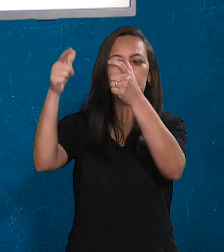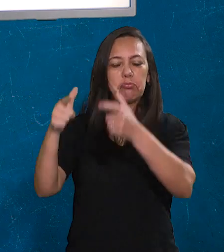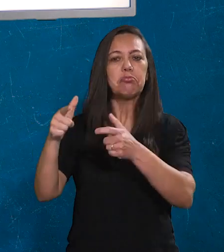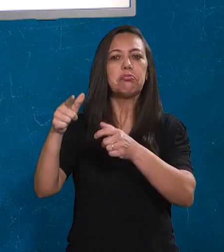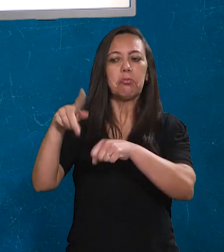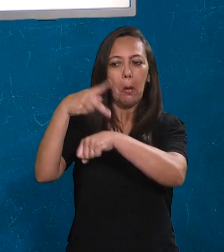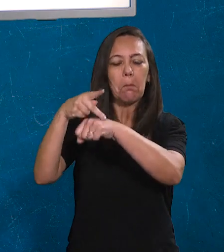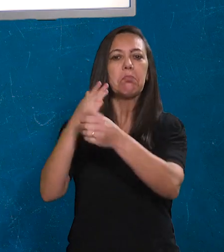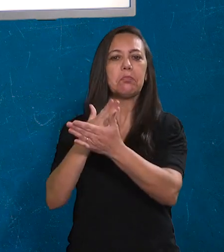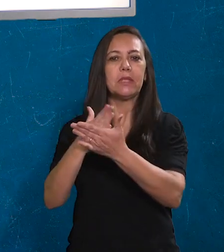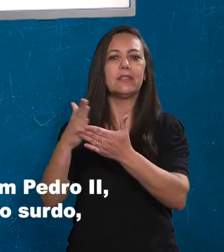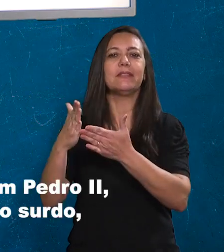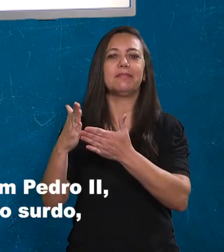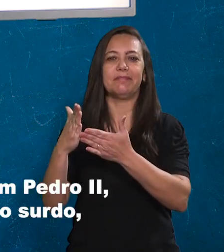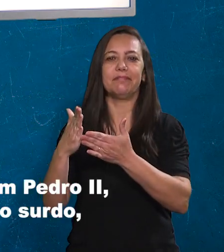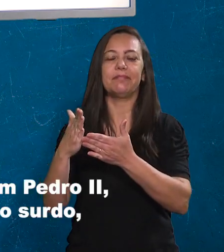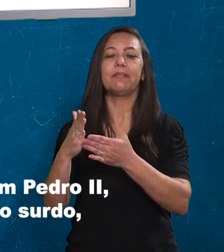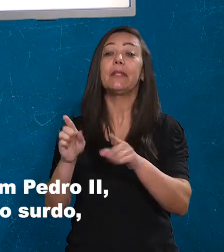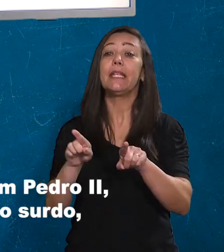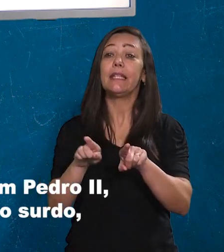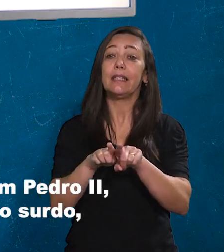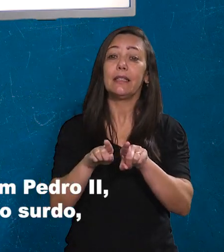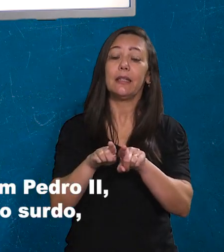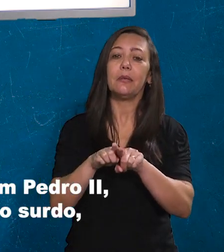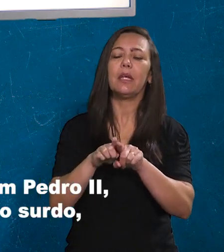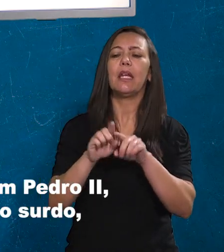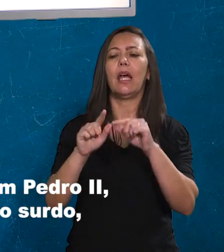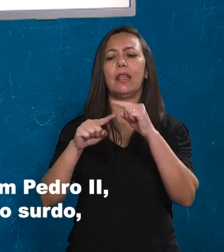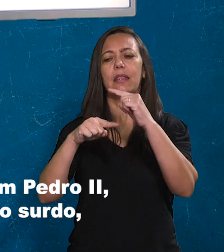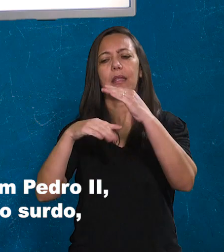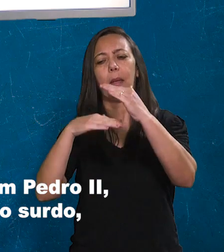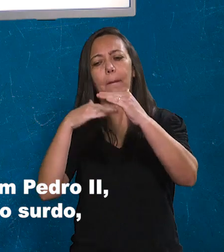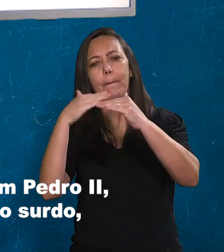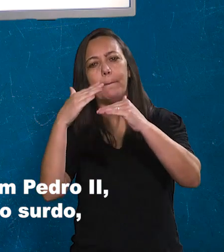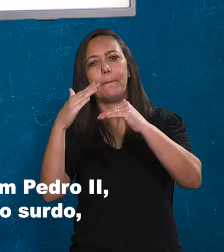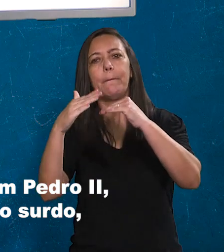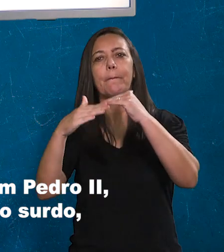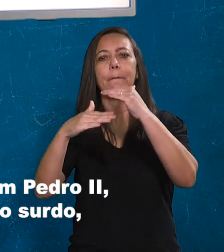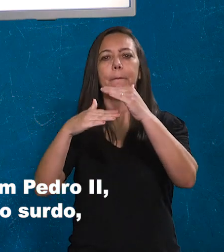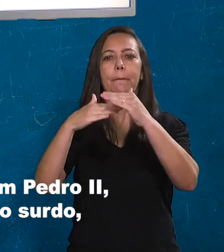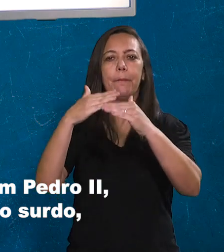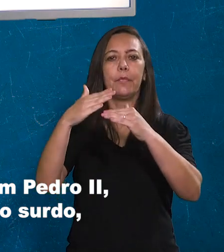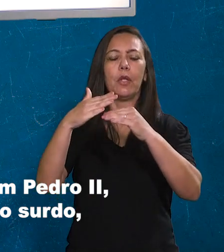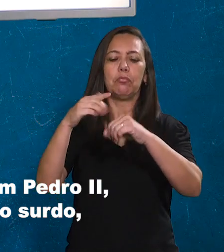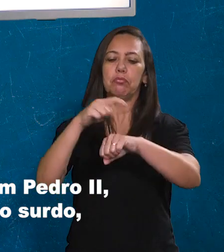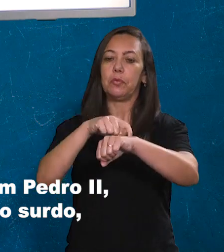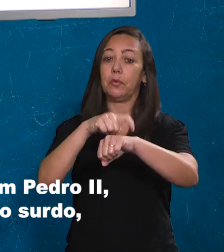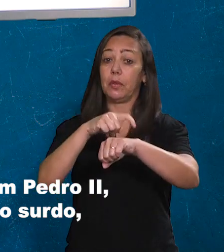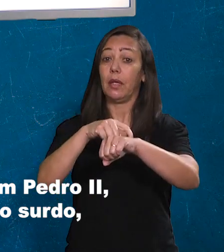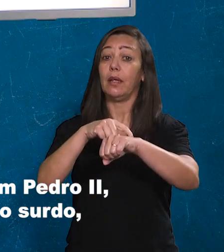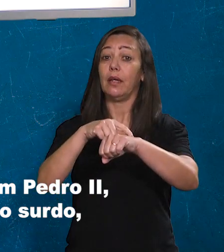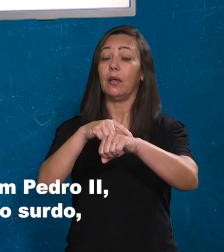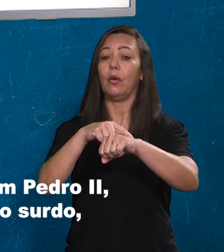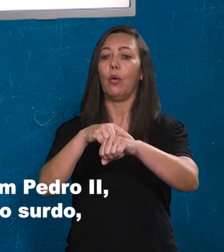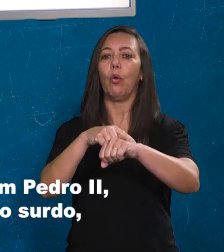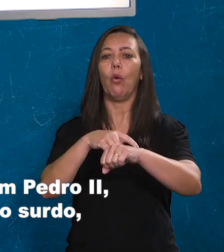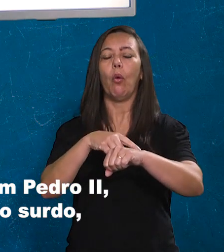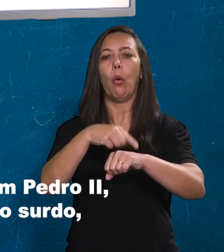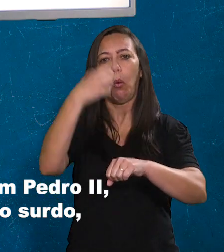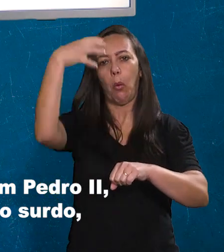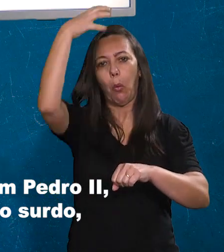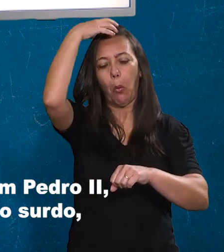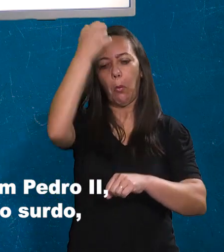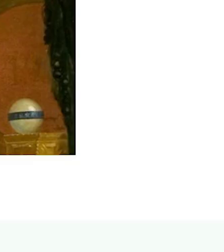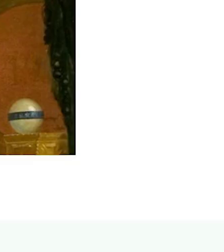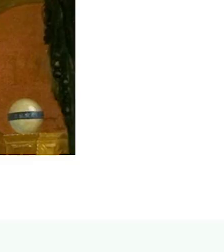começou. E depois de um determinado tempo, o imperador, né, o